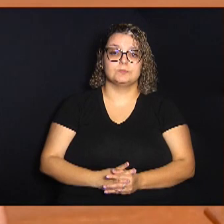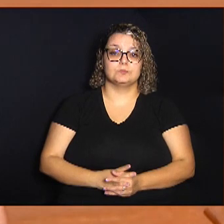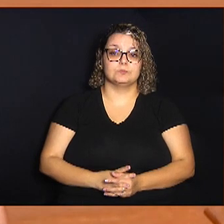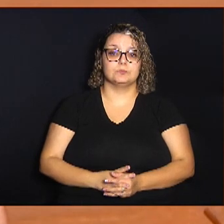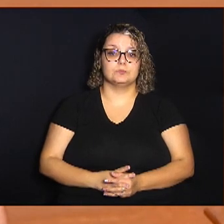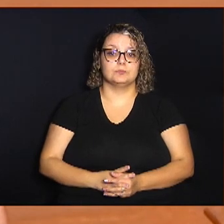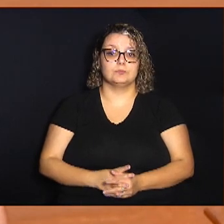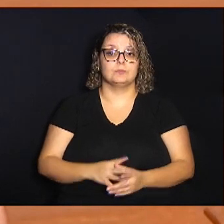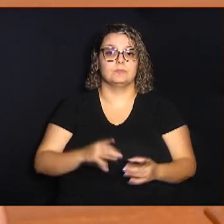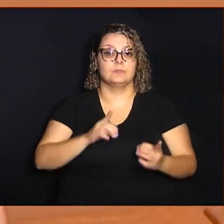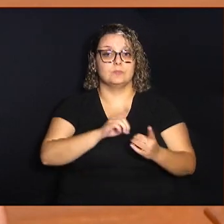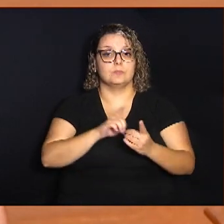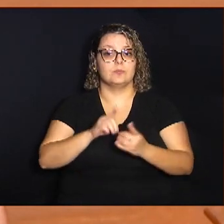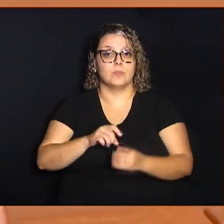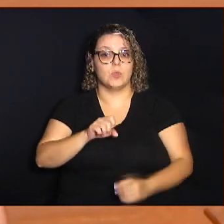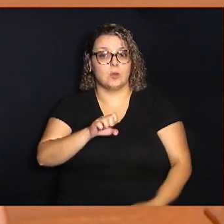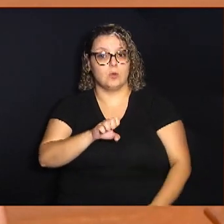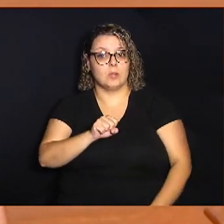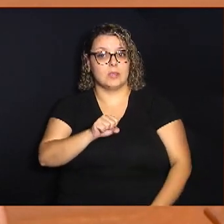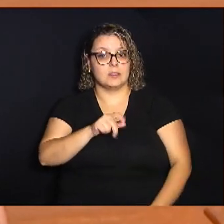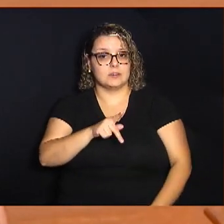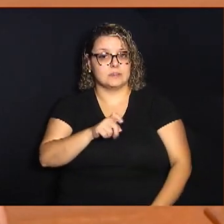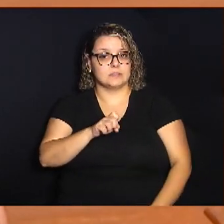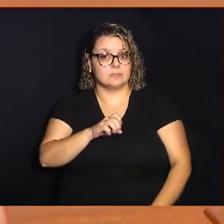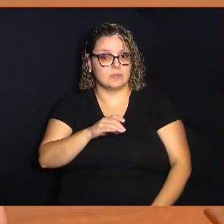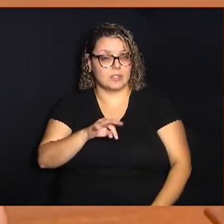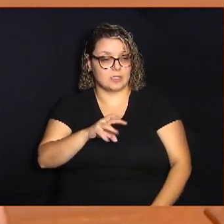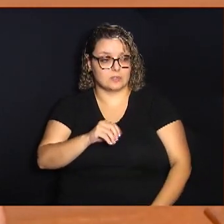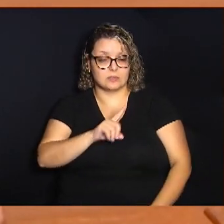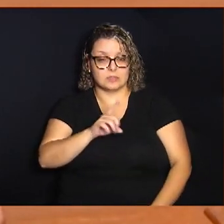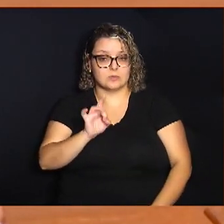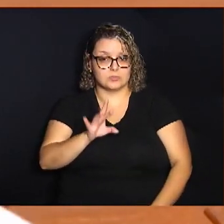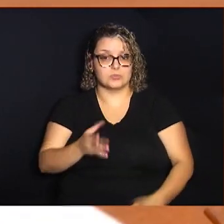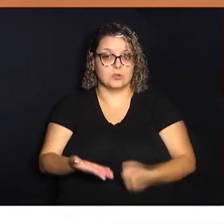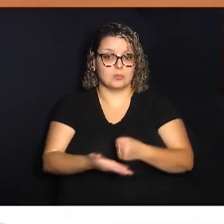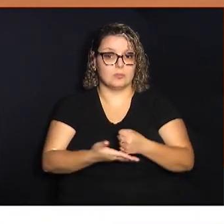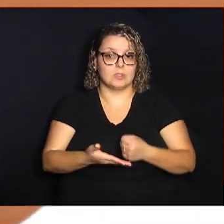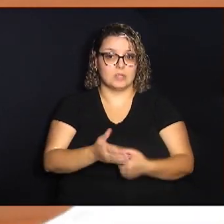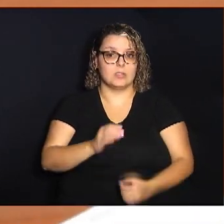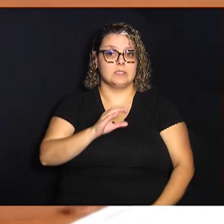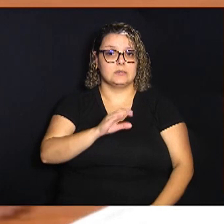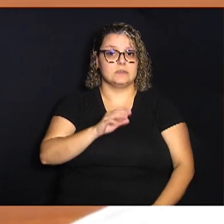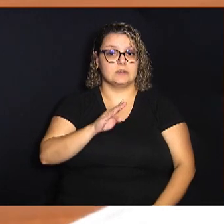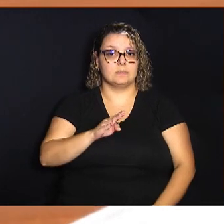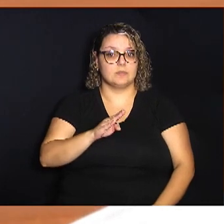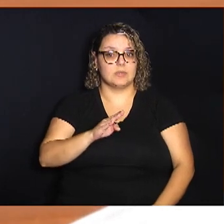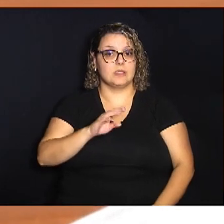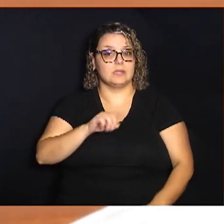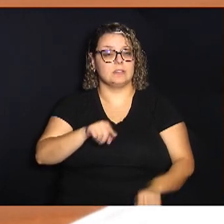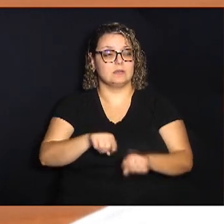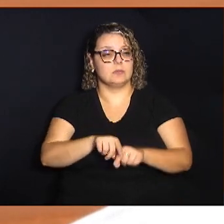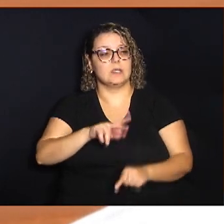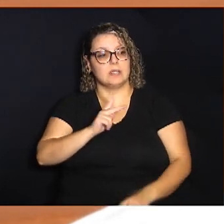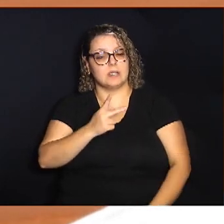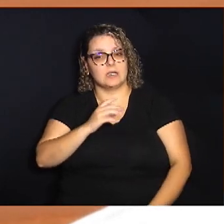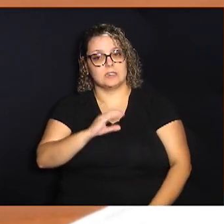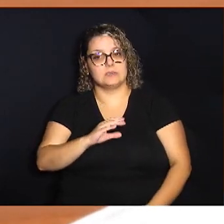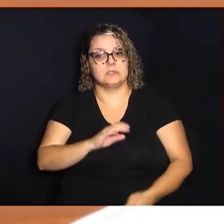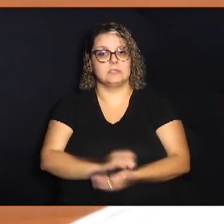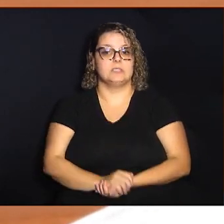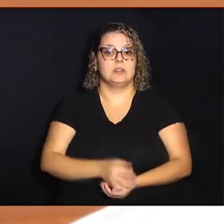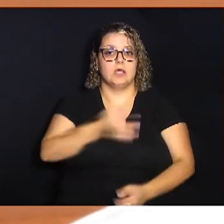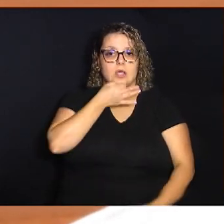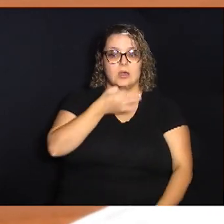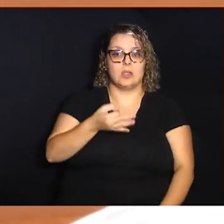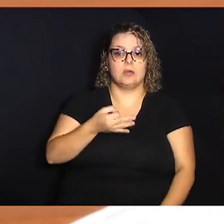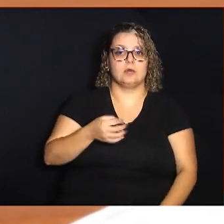contemple os óleos full espectro, né, e não só baseado em CBD e THC. As outras coisas, a sugestão da Carminha é que a gente